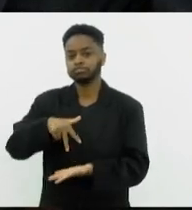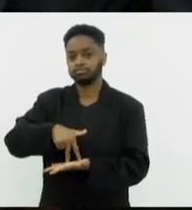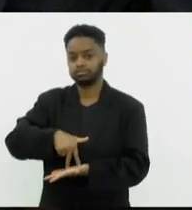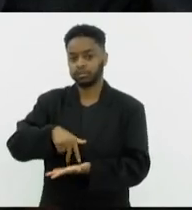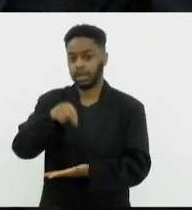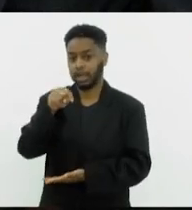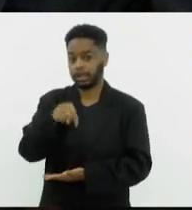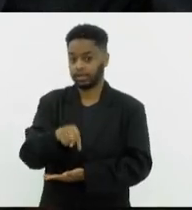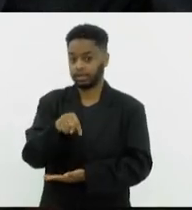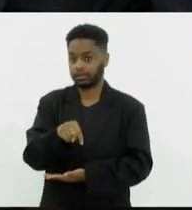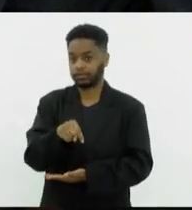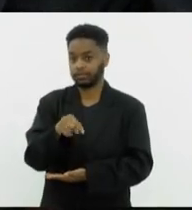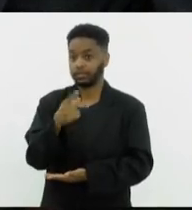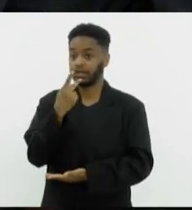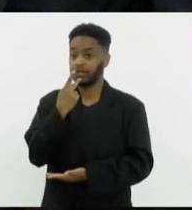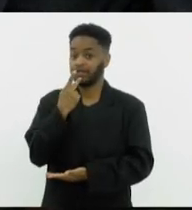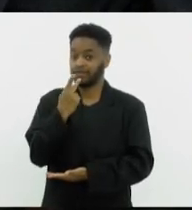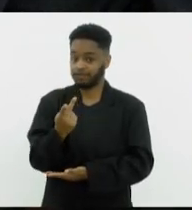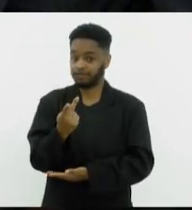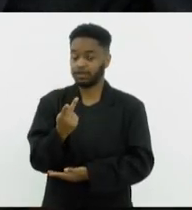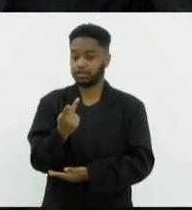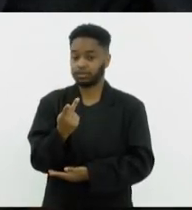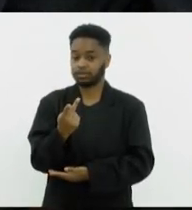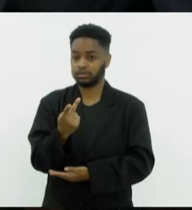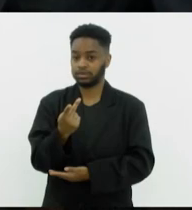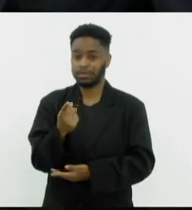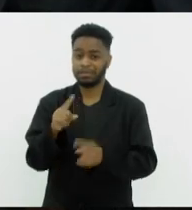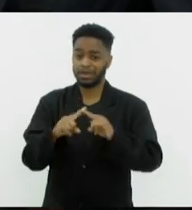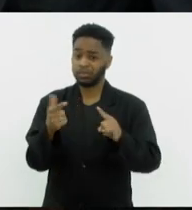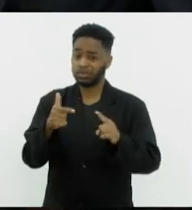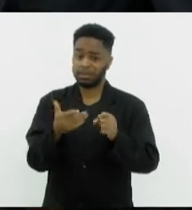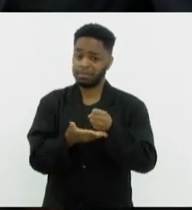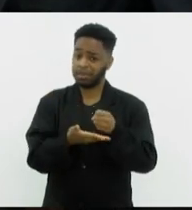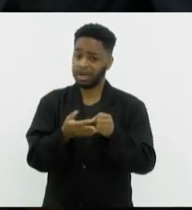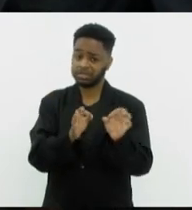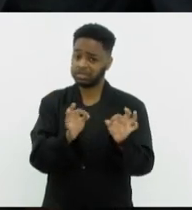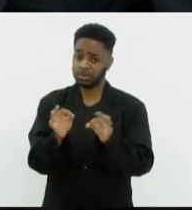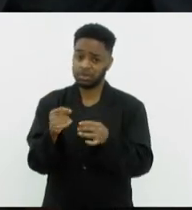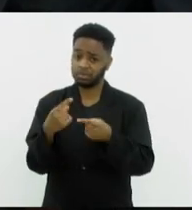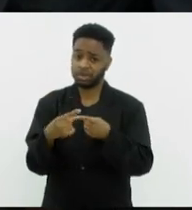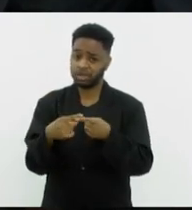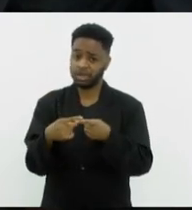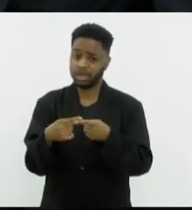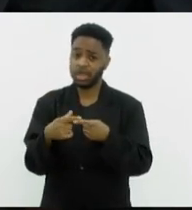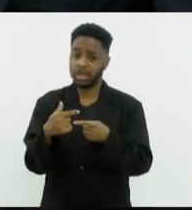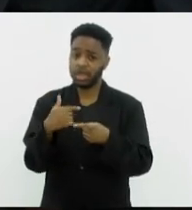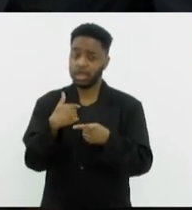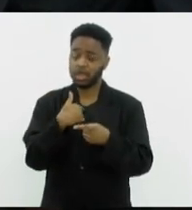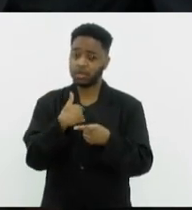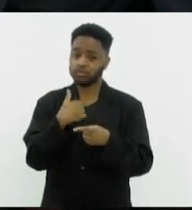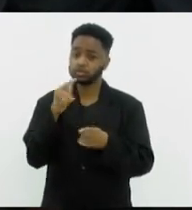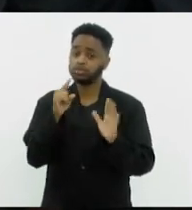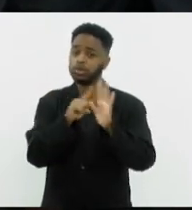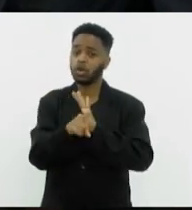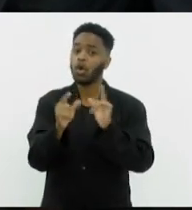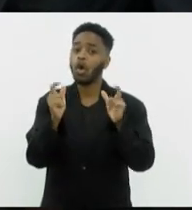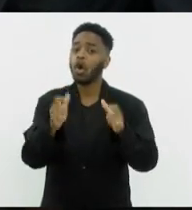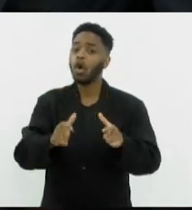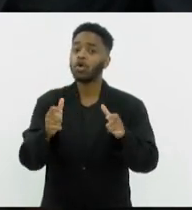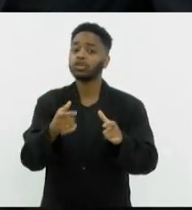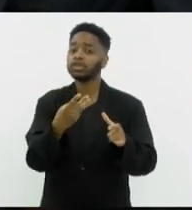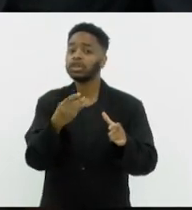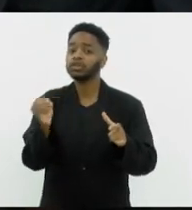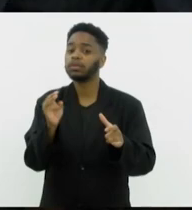deputado, falar sem base nenhuma, porque ele desafia a mostrar onde estão esses tais